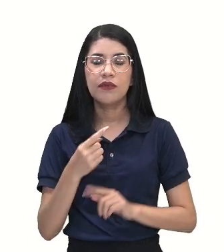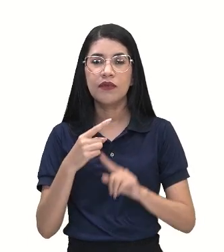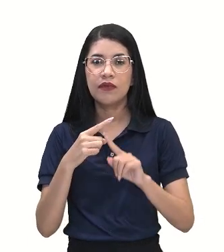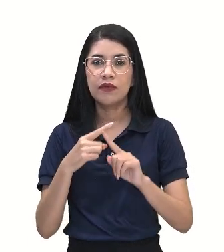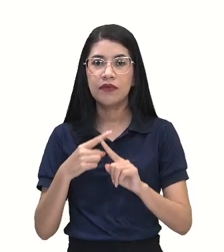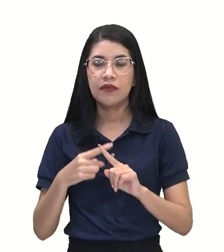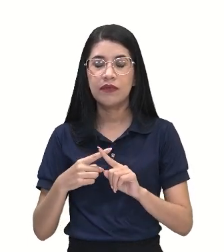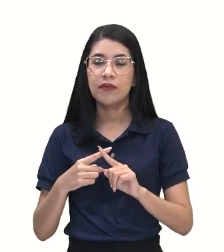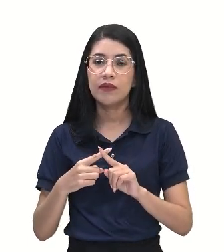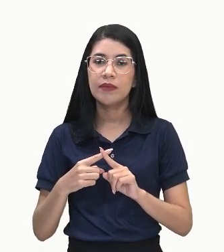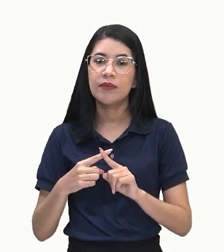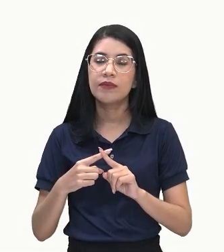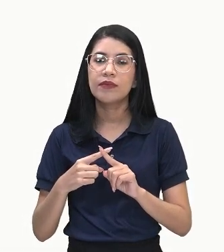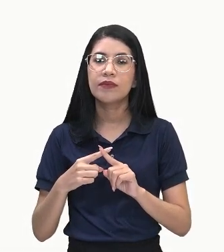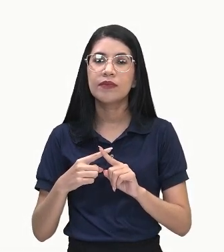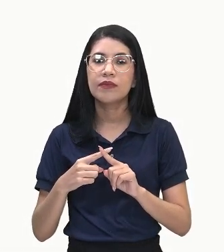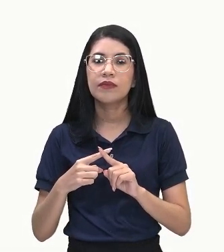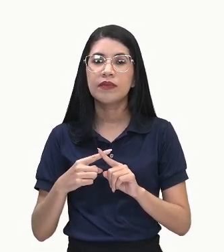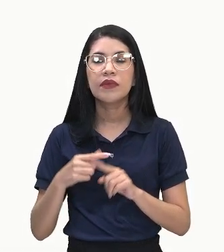vezes